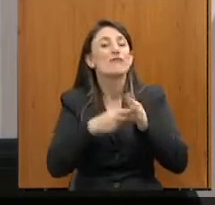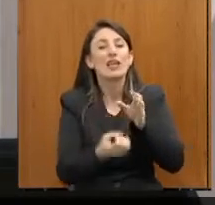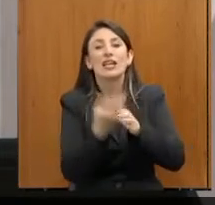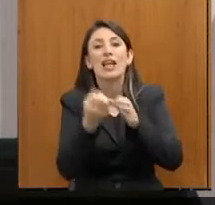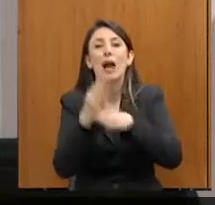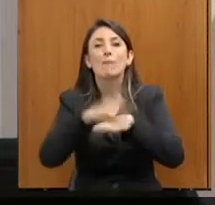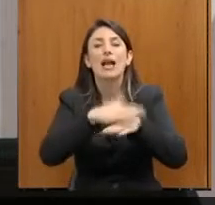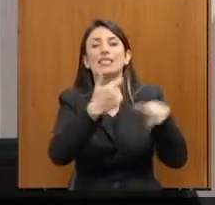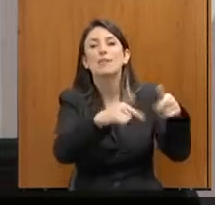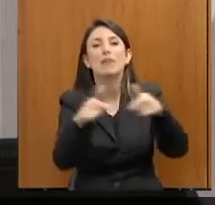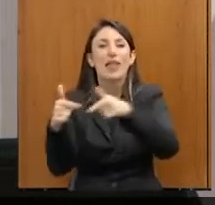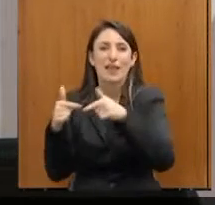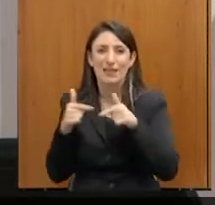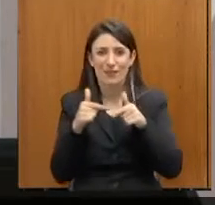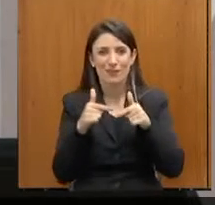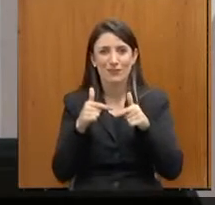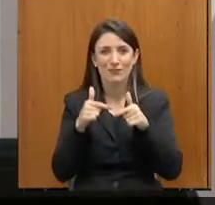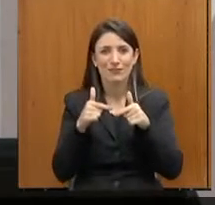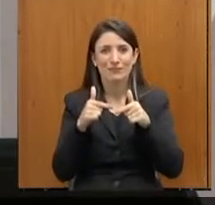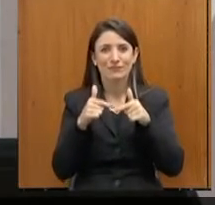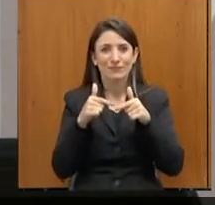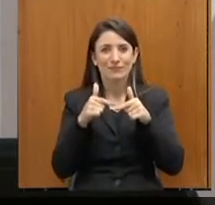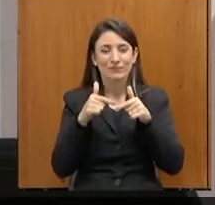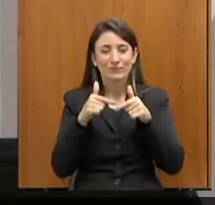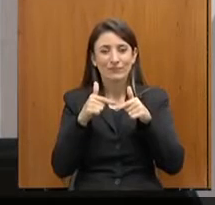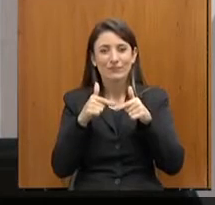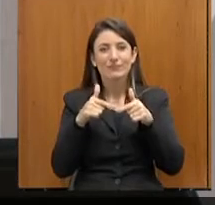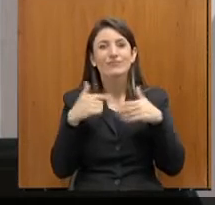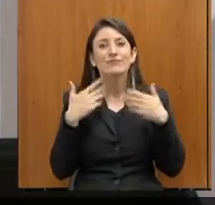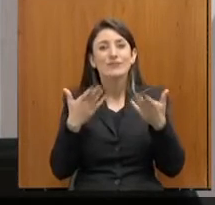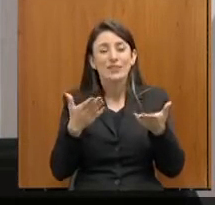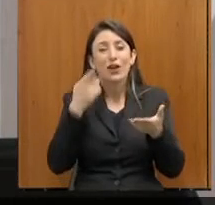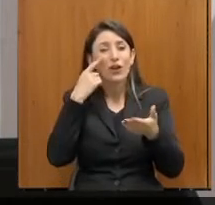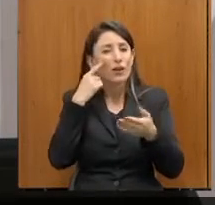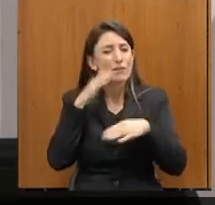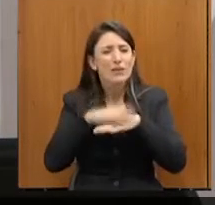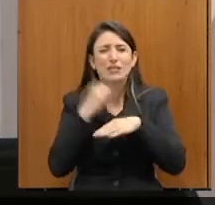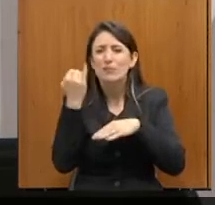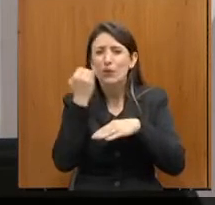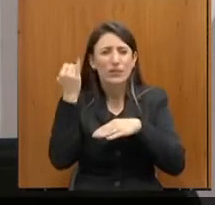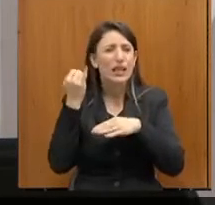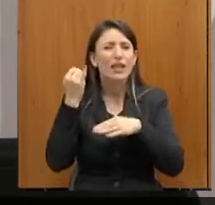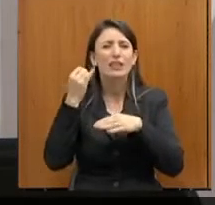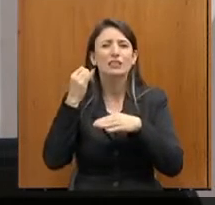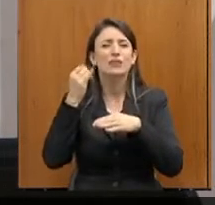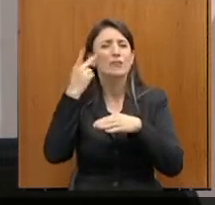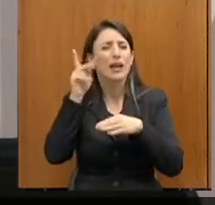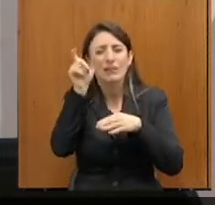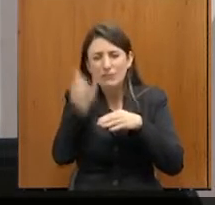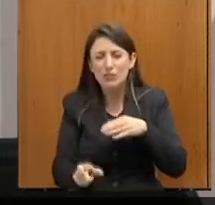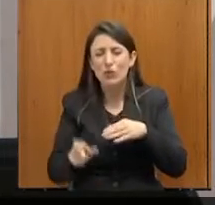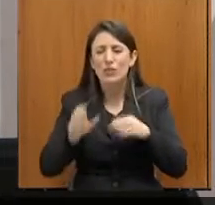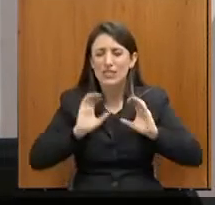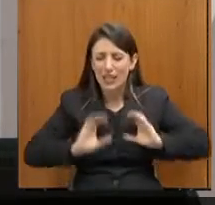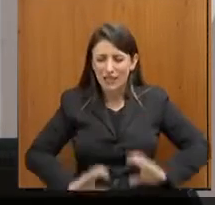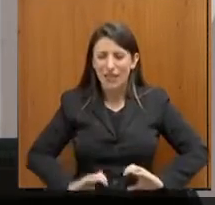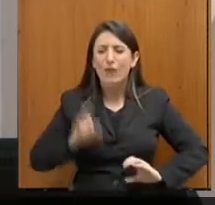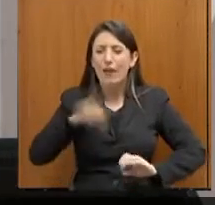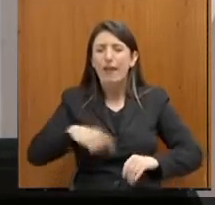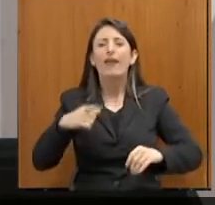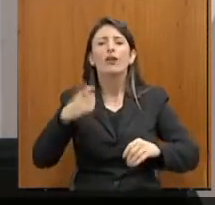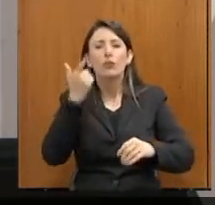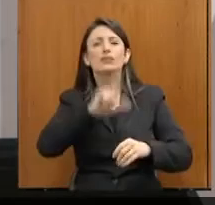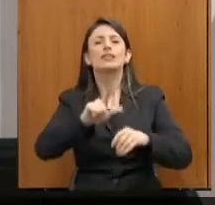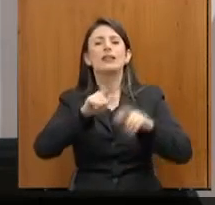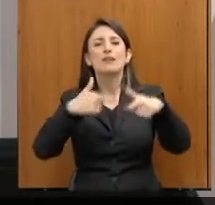maior lado se dá uma hora lado social que a gente dá para um cidadão é o emprego salvo por ele tem que parar de fazer assistencialismo